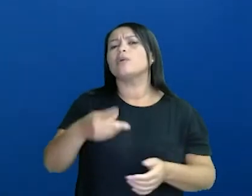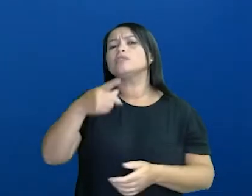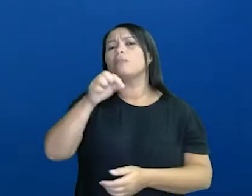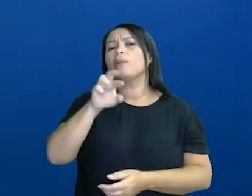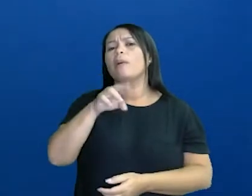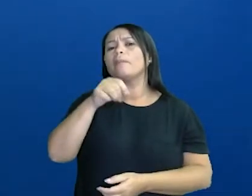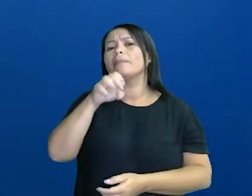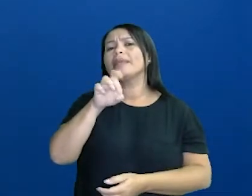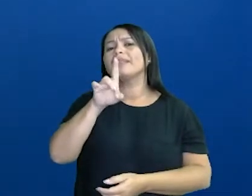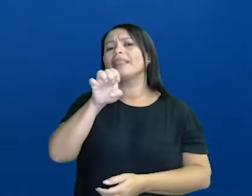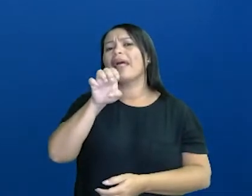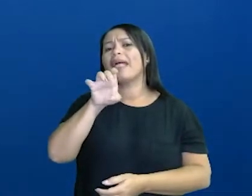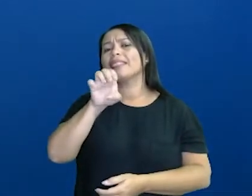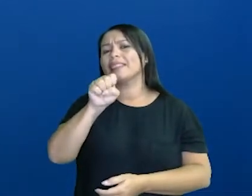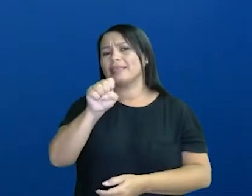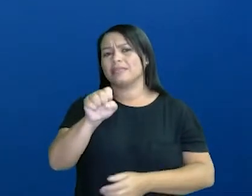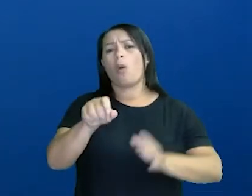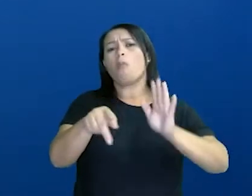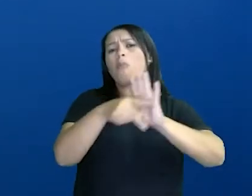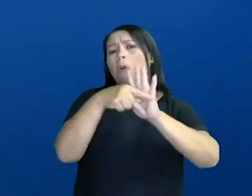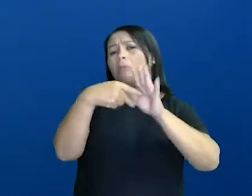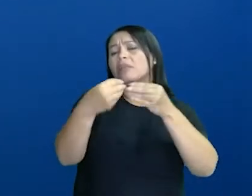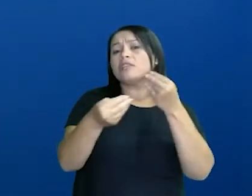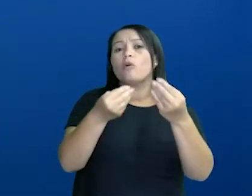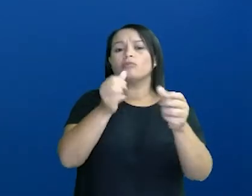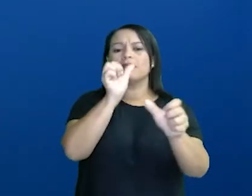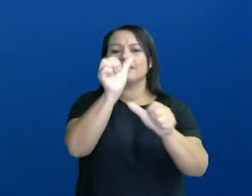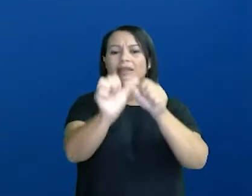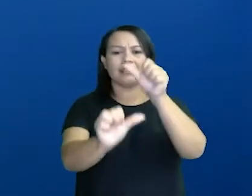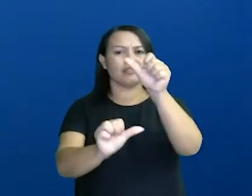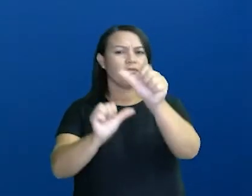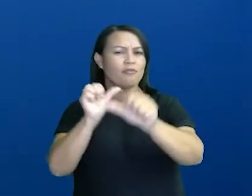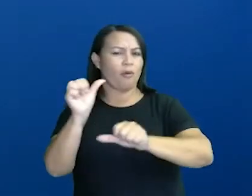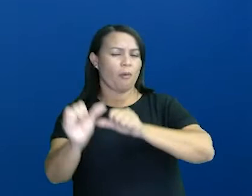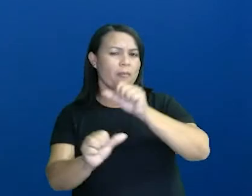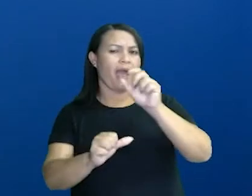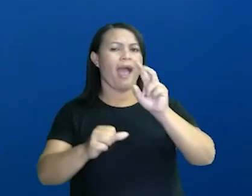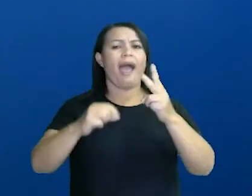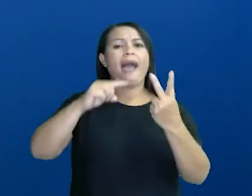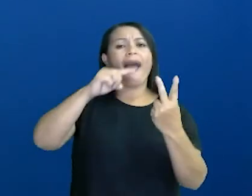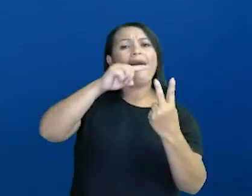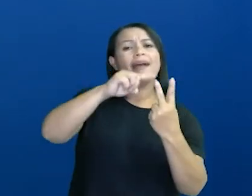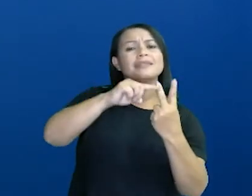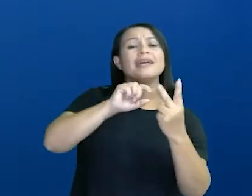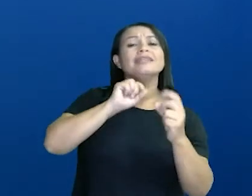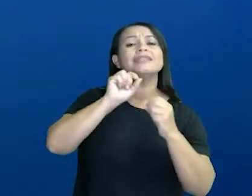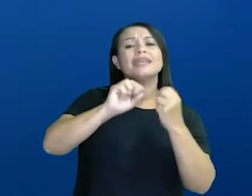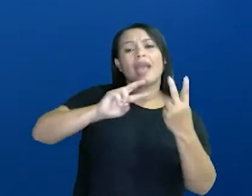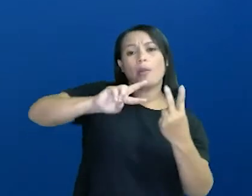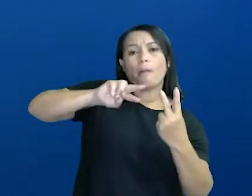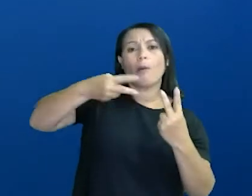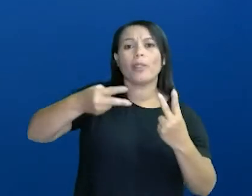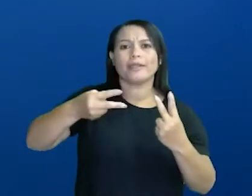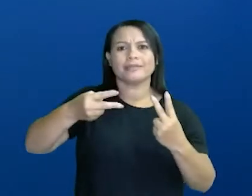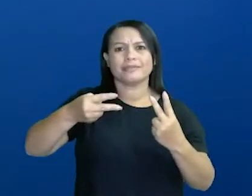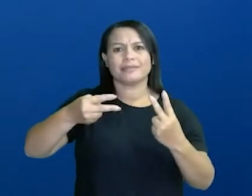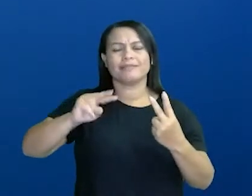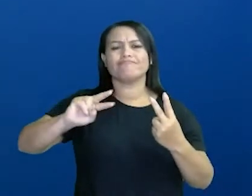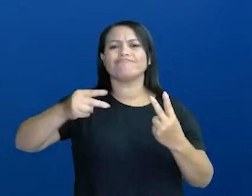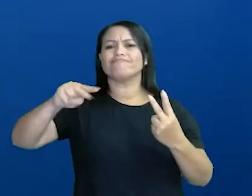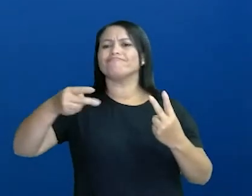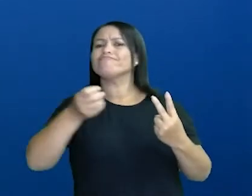Olha aí então a gente vai transforma Tá certo essa raiz em uma potência